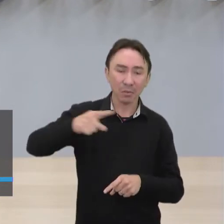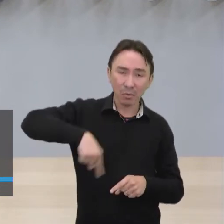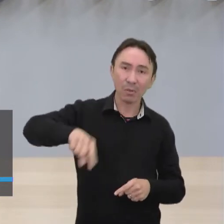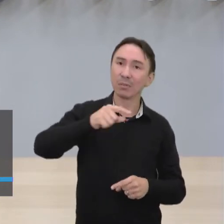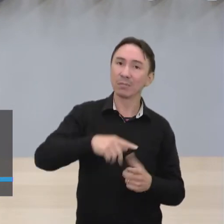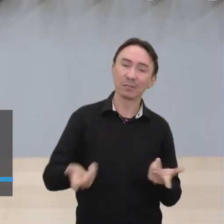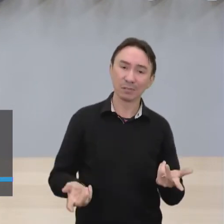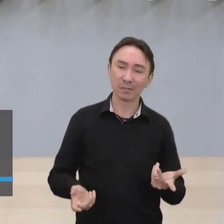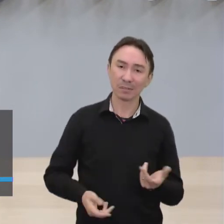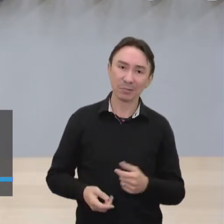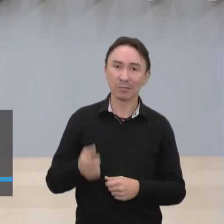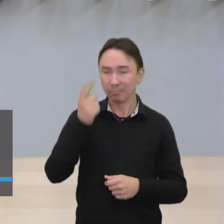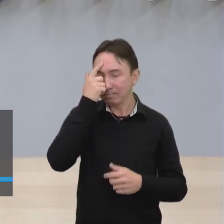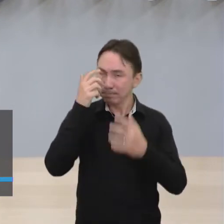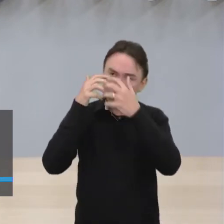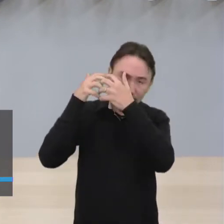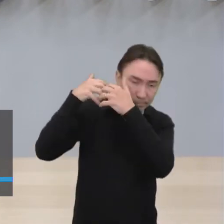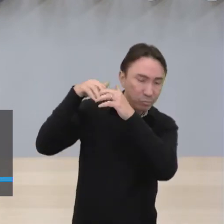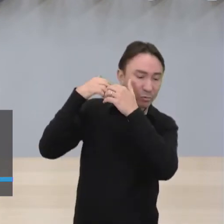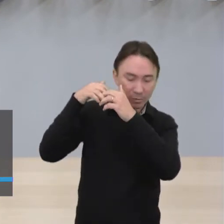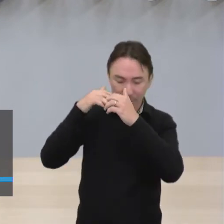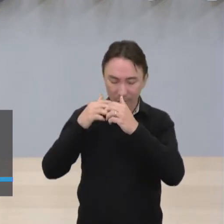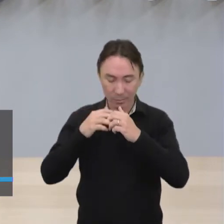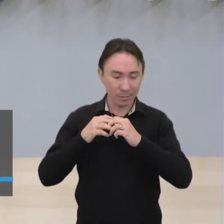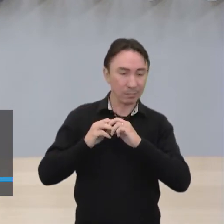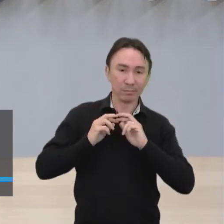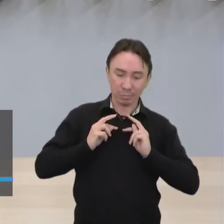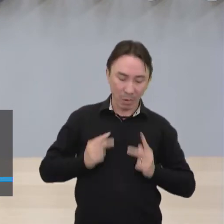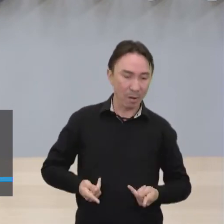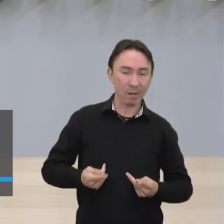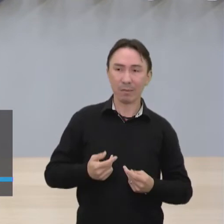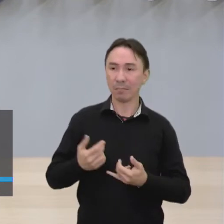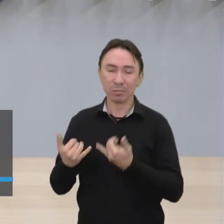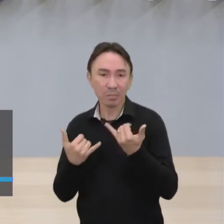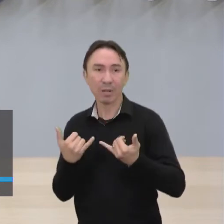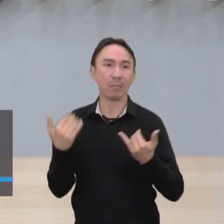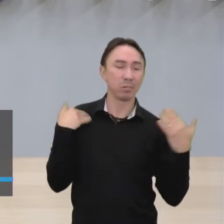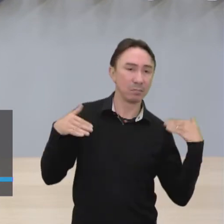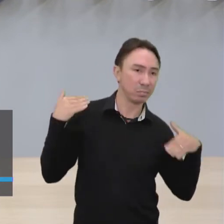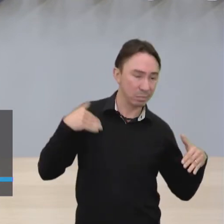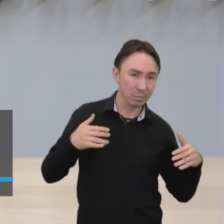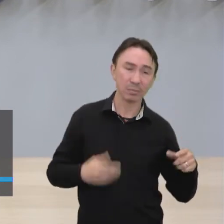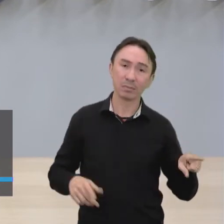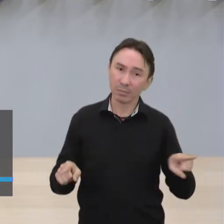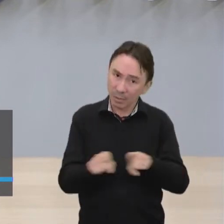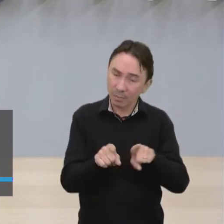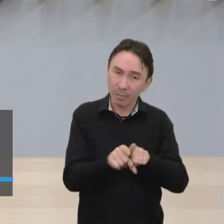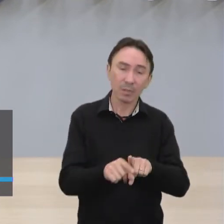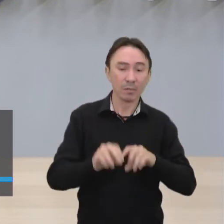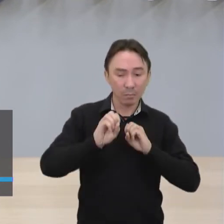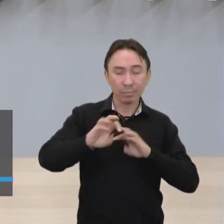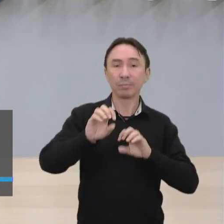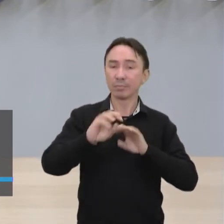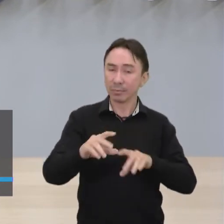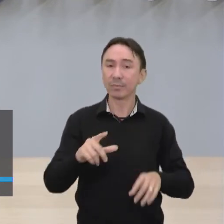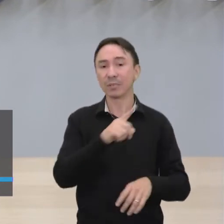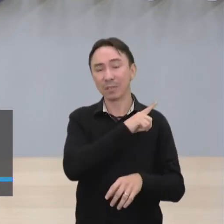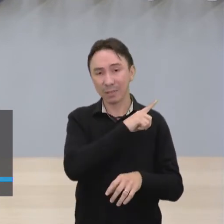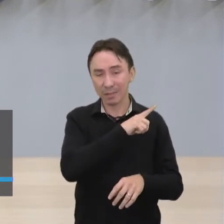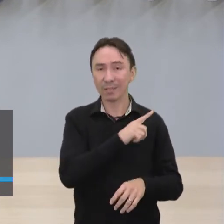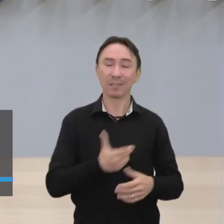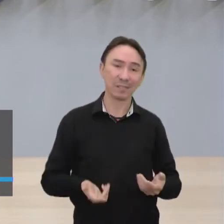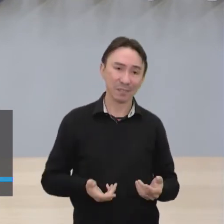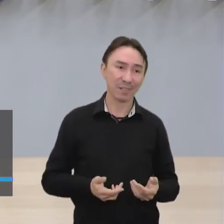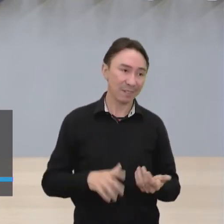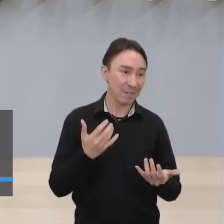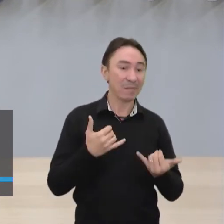ser pensante, né? Então, falta de lazer é uma das temáticas que realmente aparece sempre nos debates quando a gente está